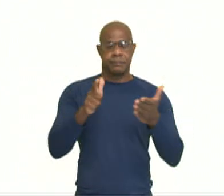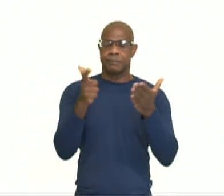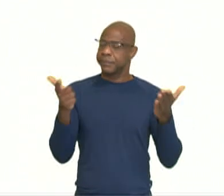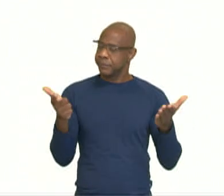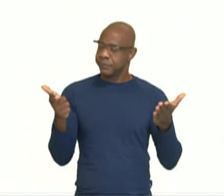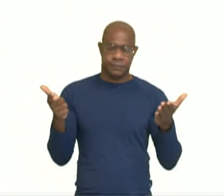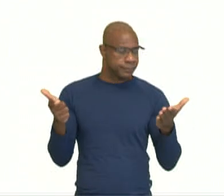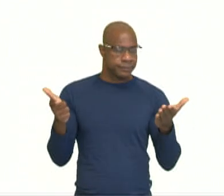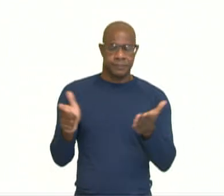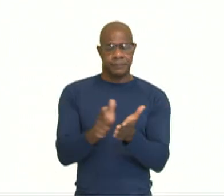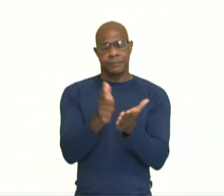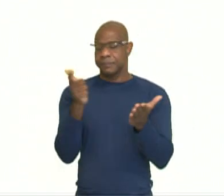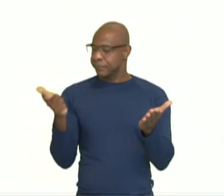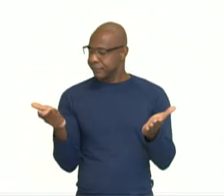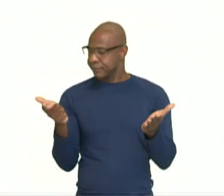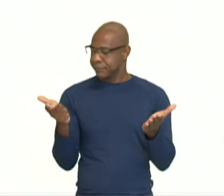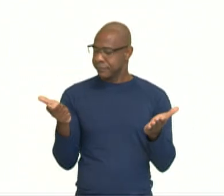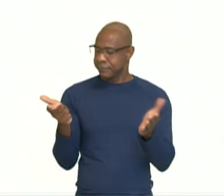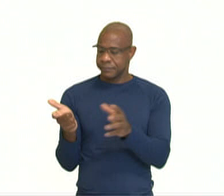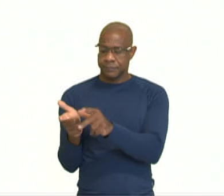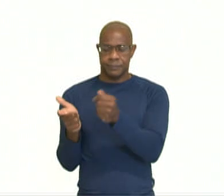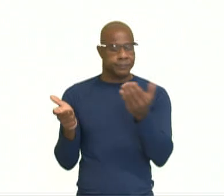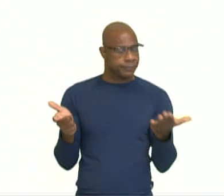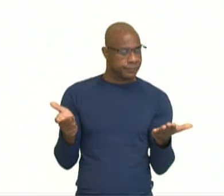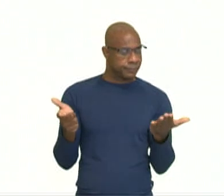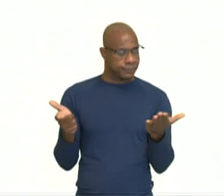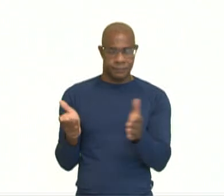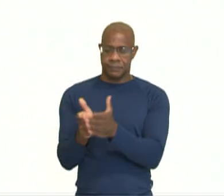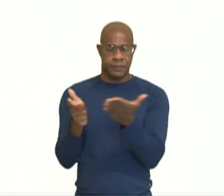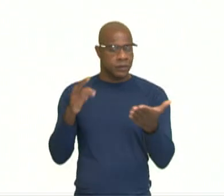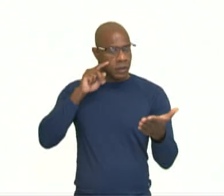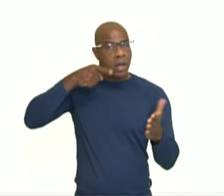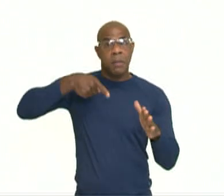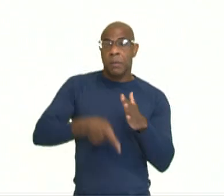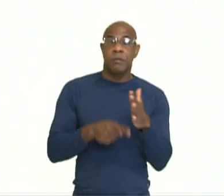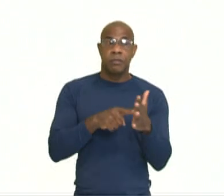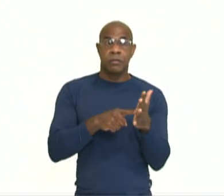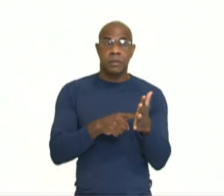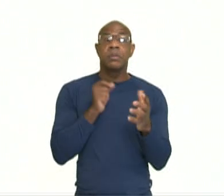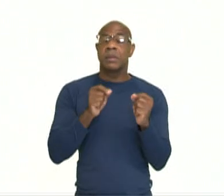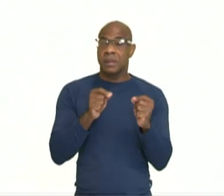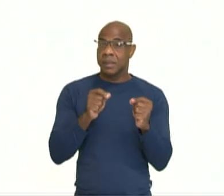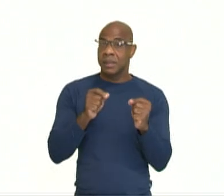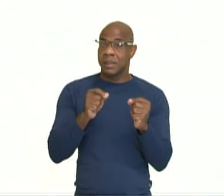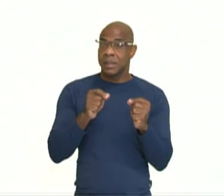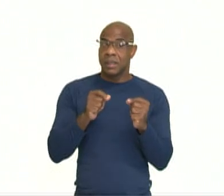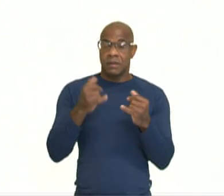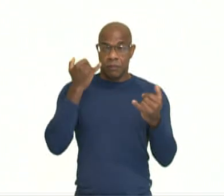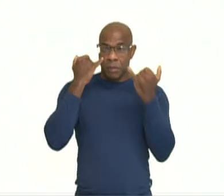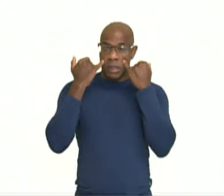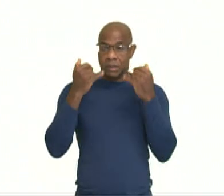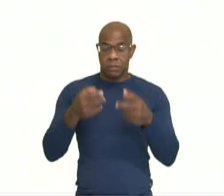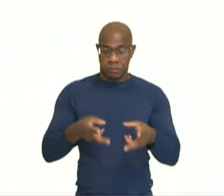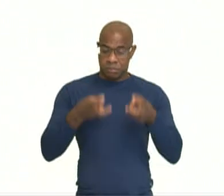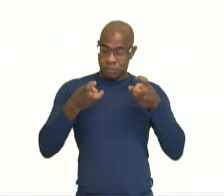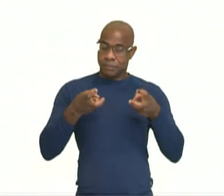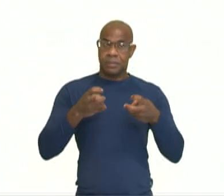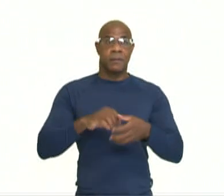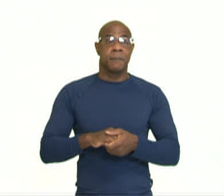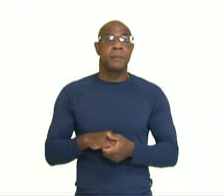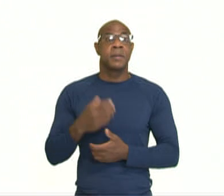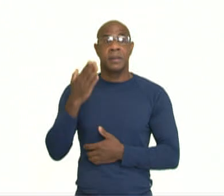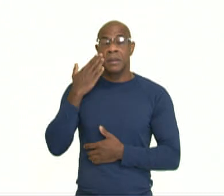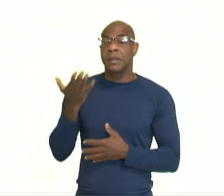né? Aí você aprofunda a tua leitura naquela manchete que mais te atraiu. Então, um dos recursos é